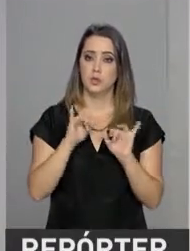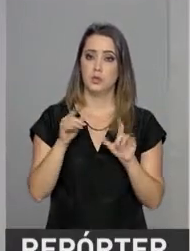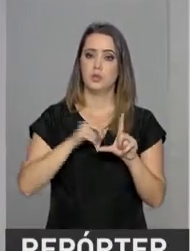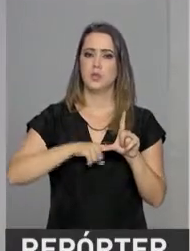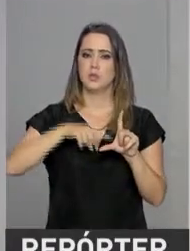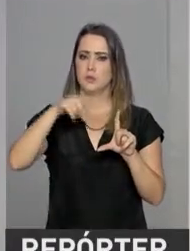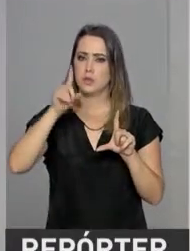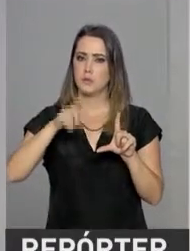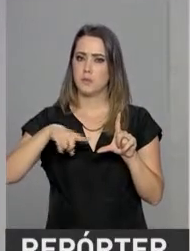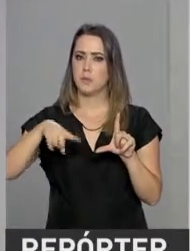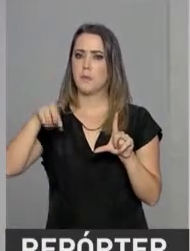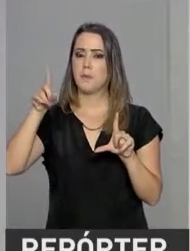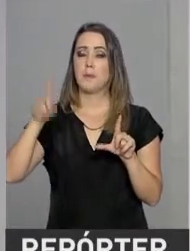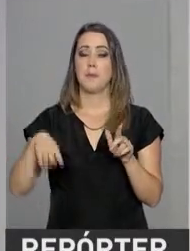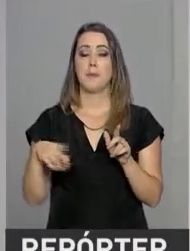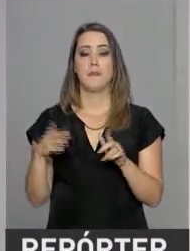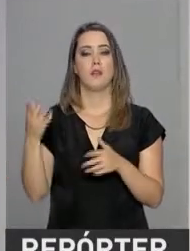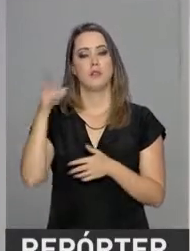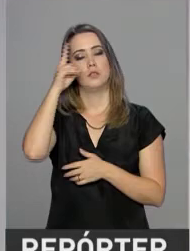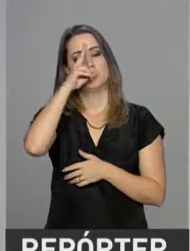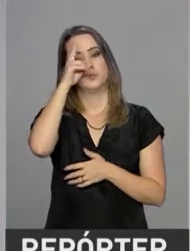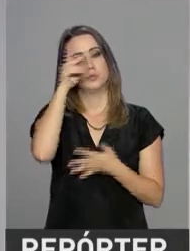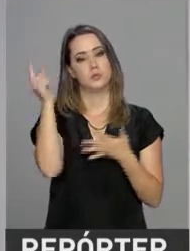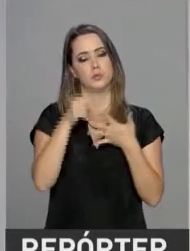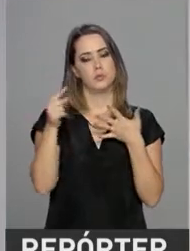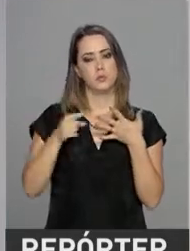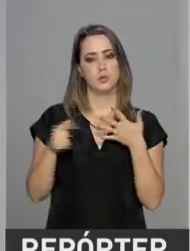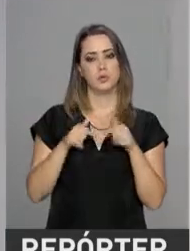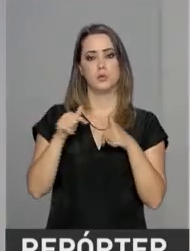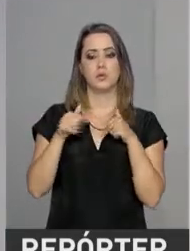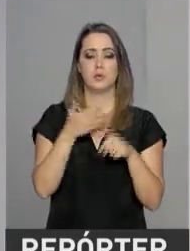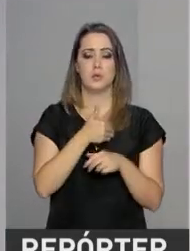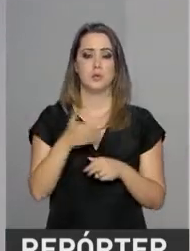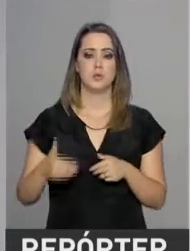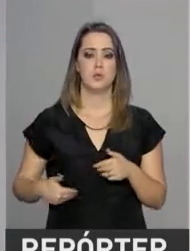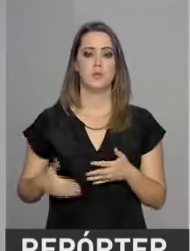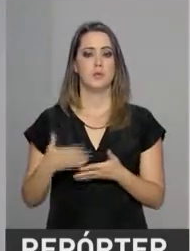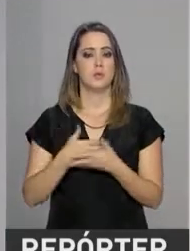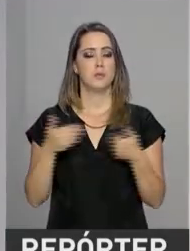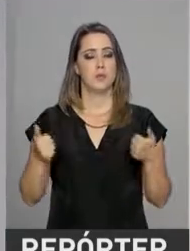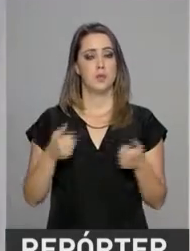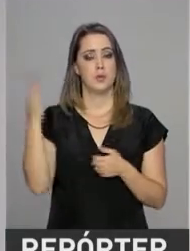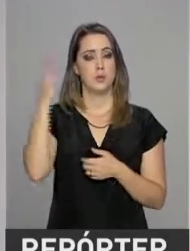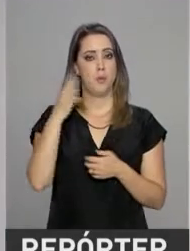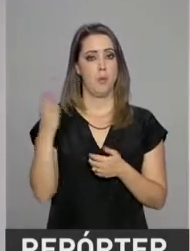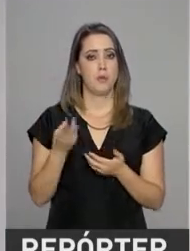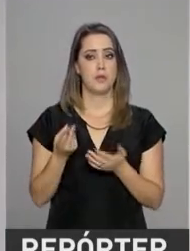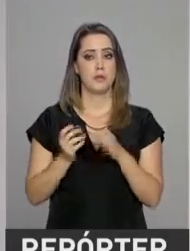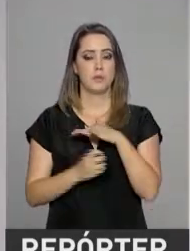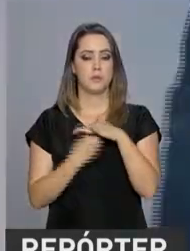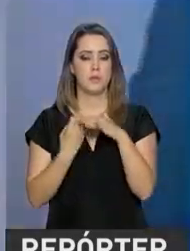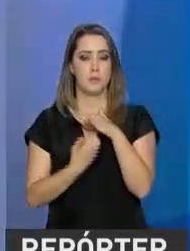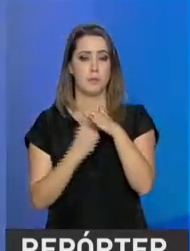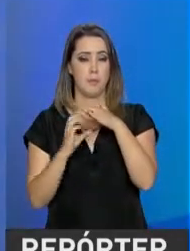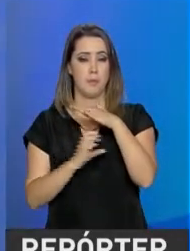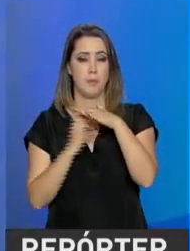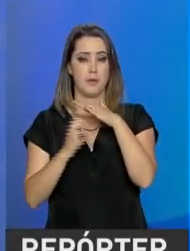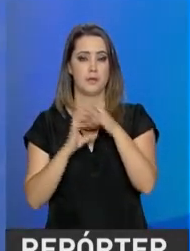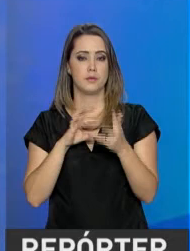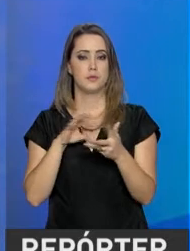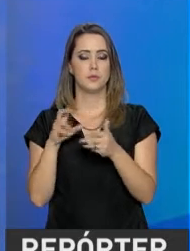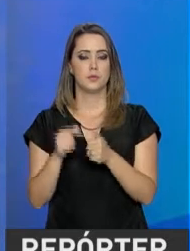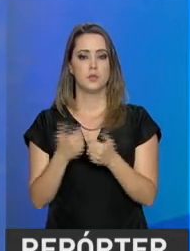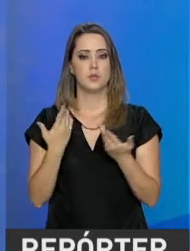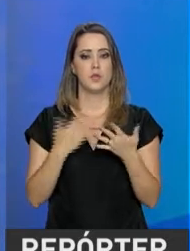presidente michel temer lembrou as medidas tomadas pelo governo para tornar o brasil mais confiável para investidores internacionais como o